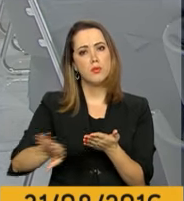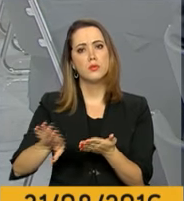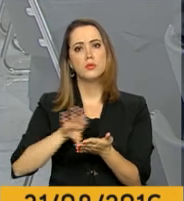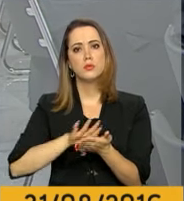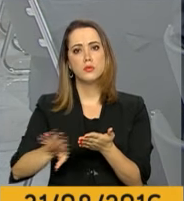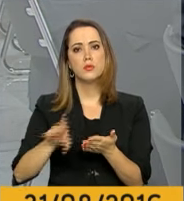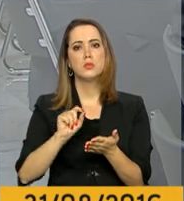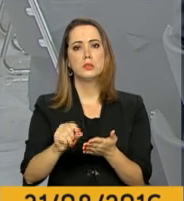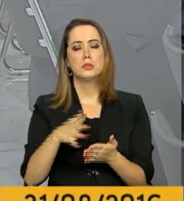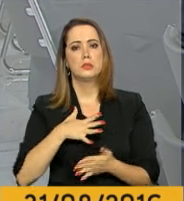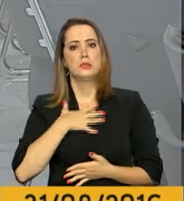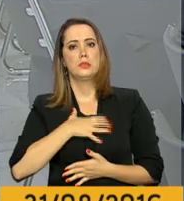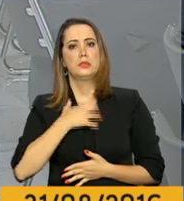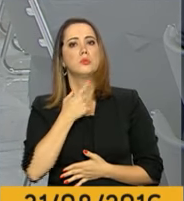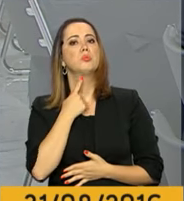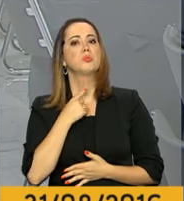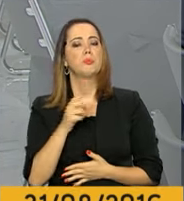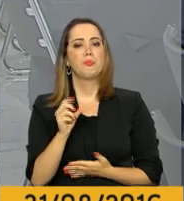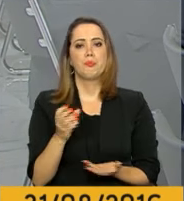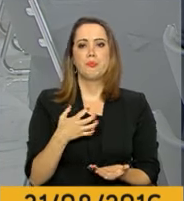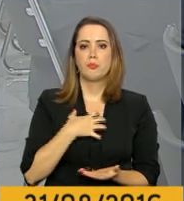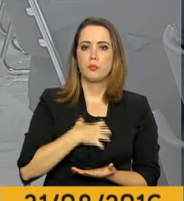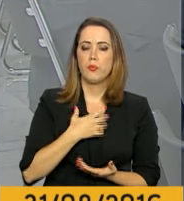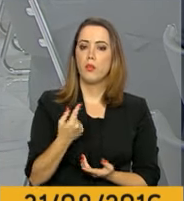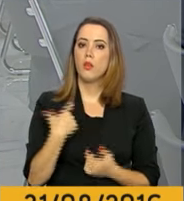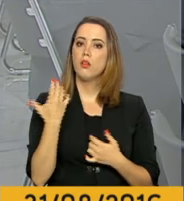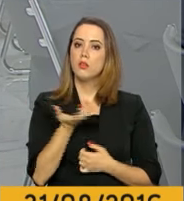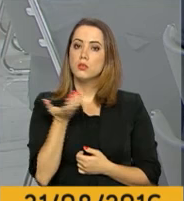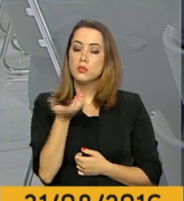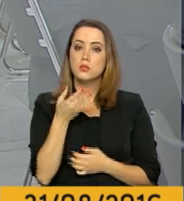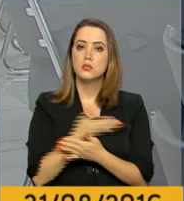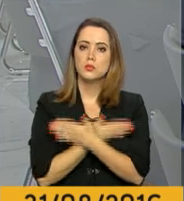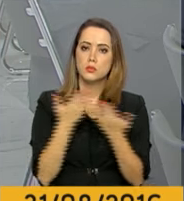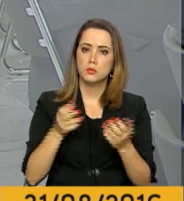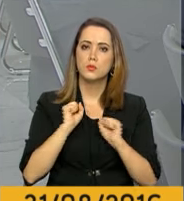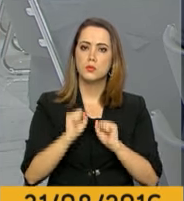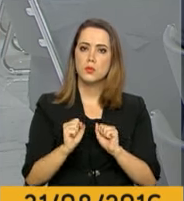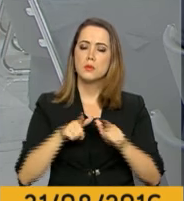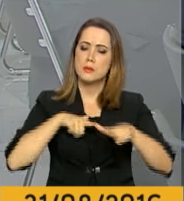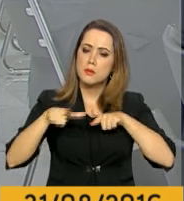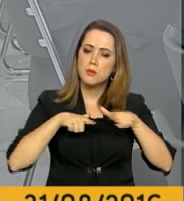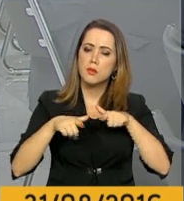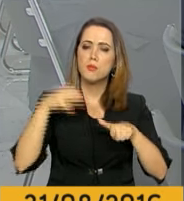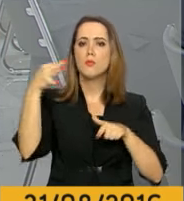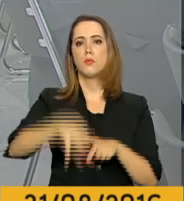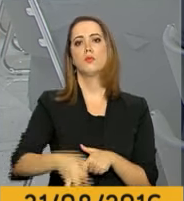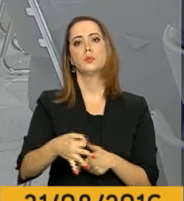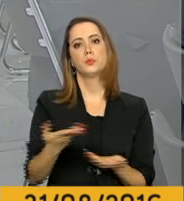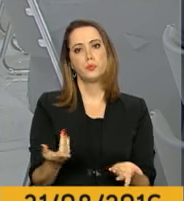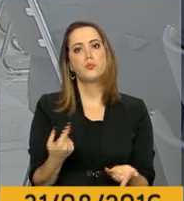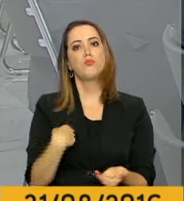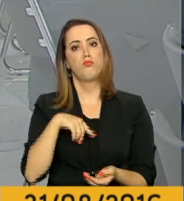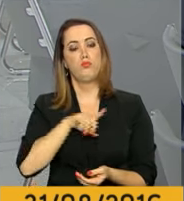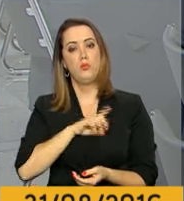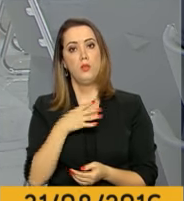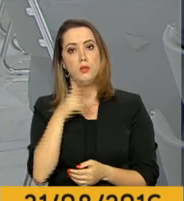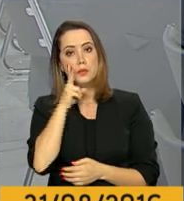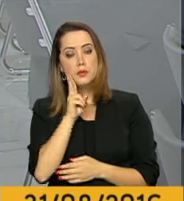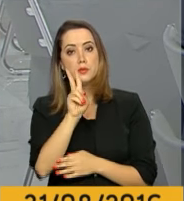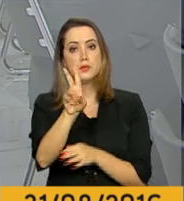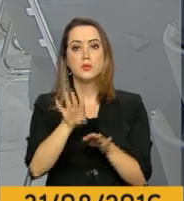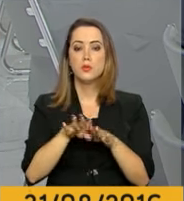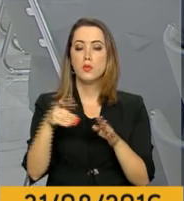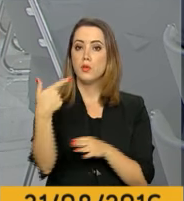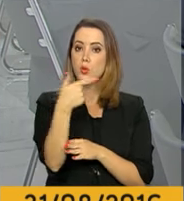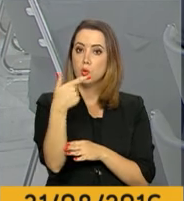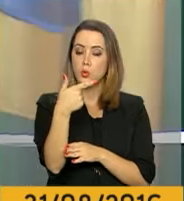tirando o amargor. Eu quero, portanto, que os senhores se dediquem com muito afinco e, mais uma vez, repetindo, tendo este horizonte